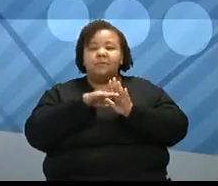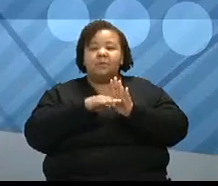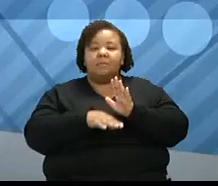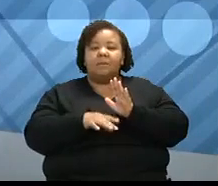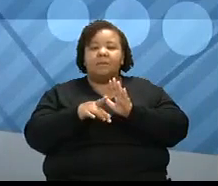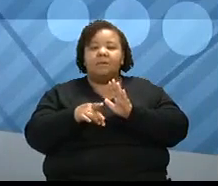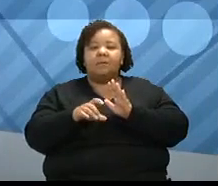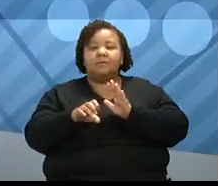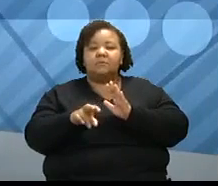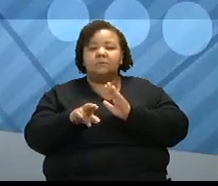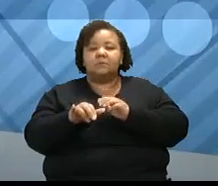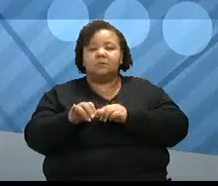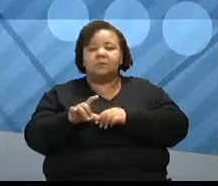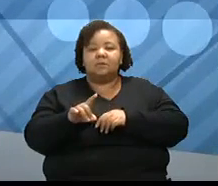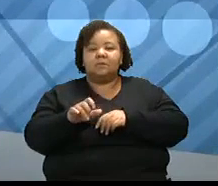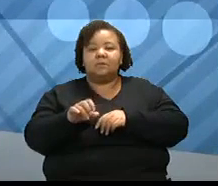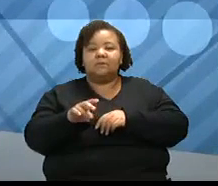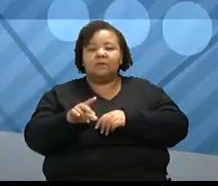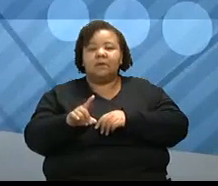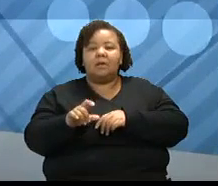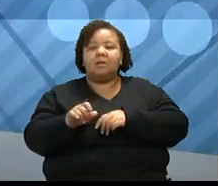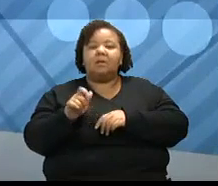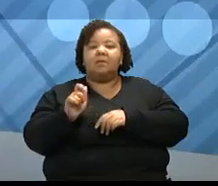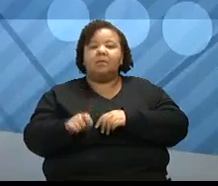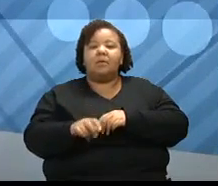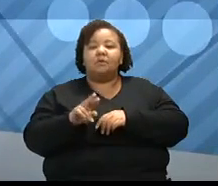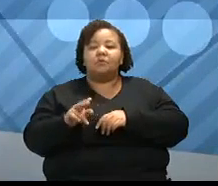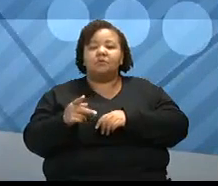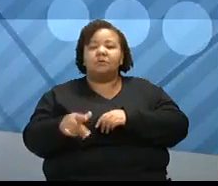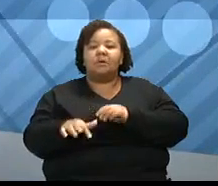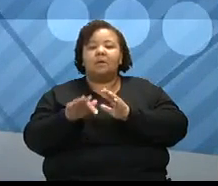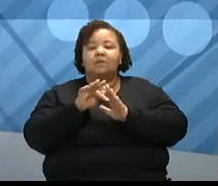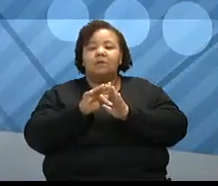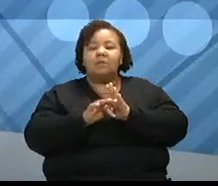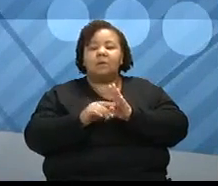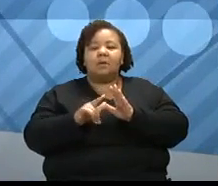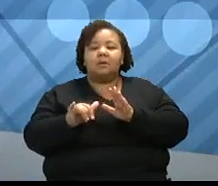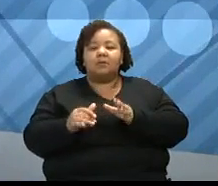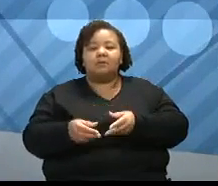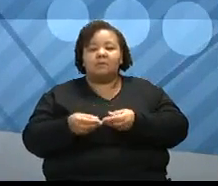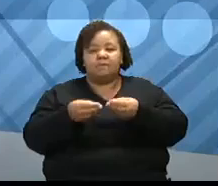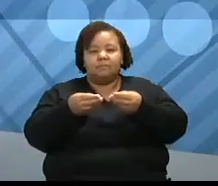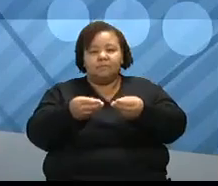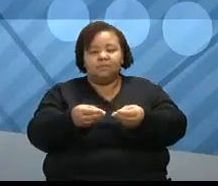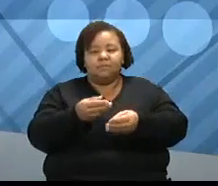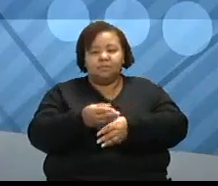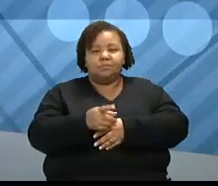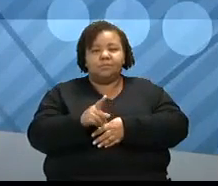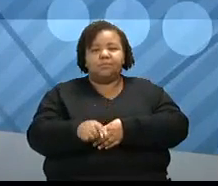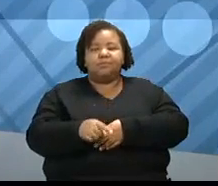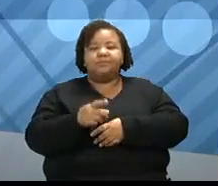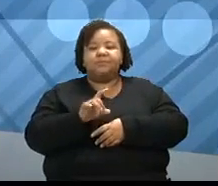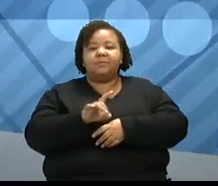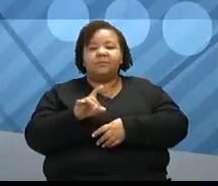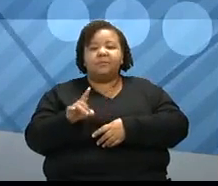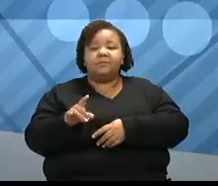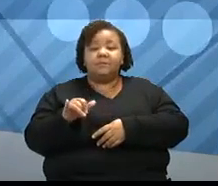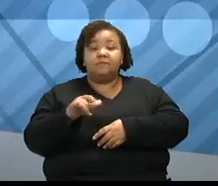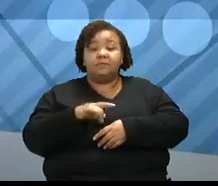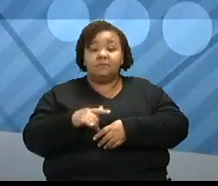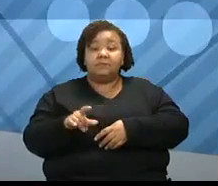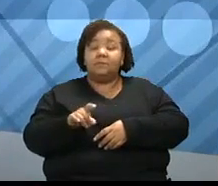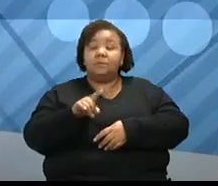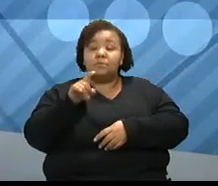derivadas e integrais poderão ser utilizadas por meio dos formulários que serão disponibilizados. E lembrando que caso você tenha